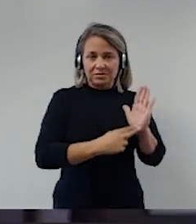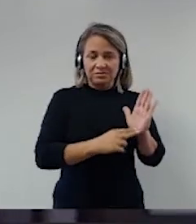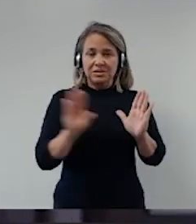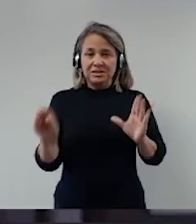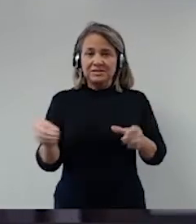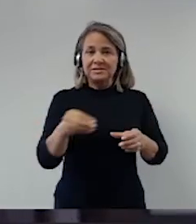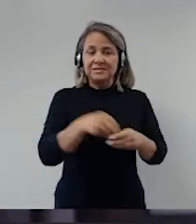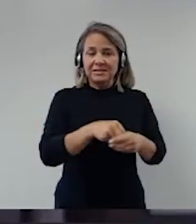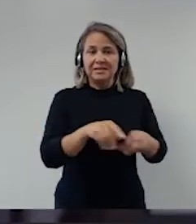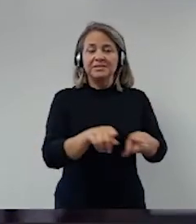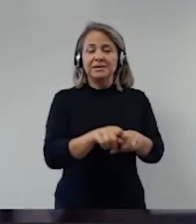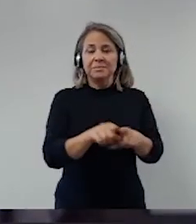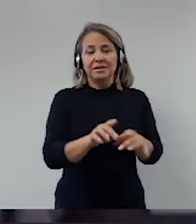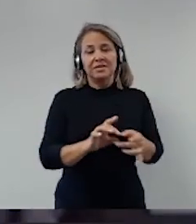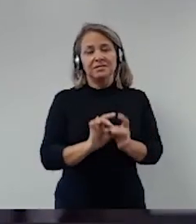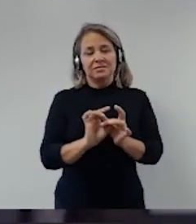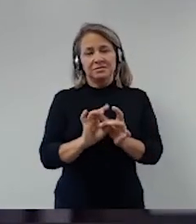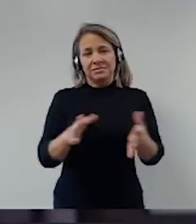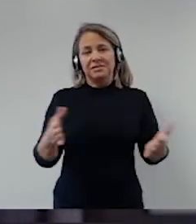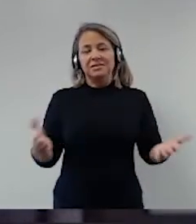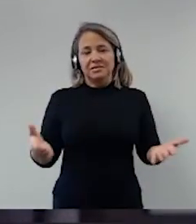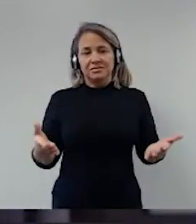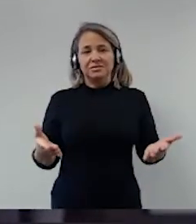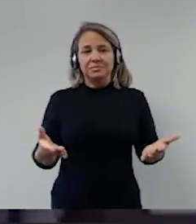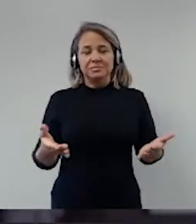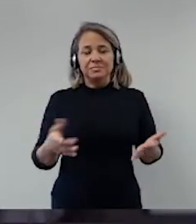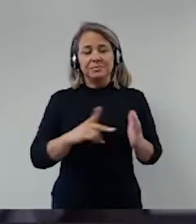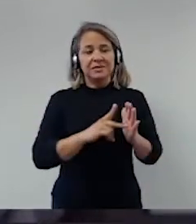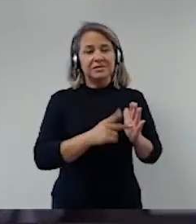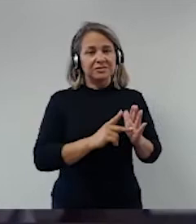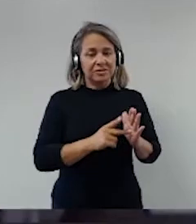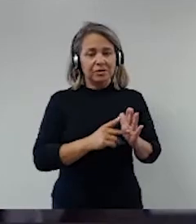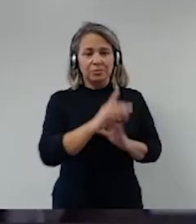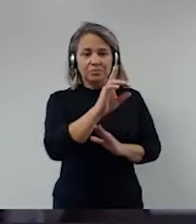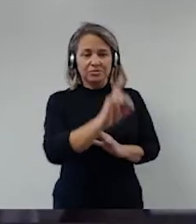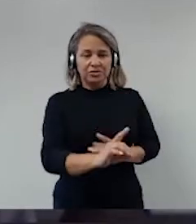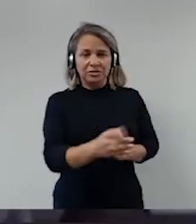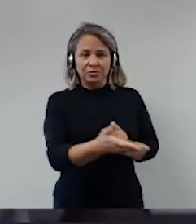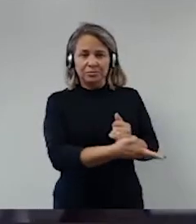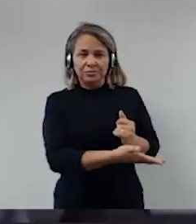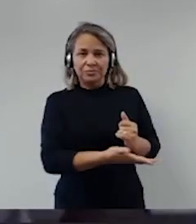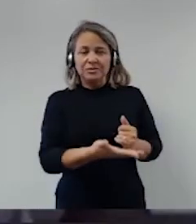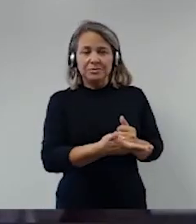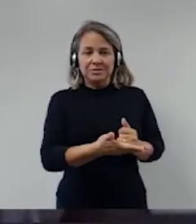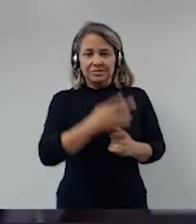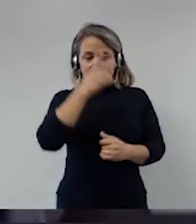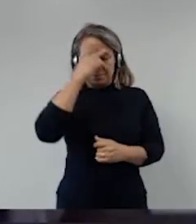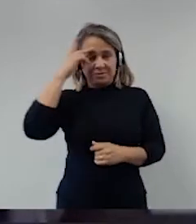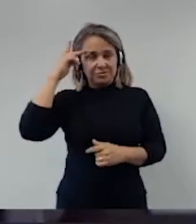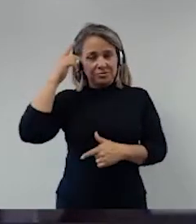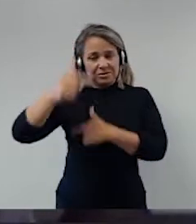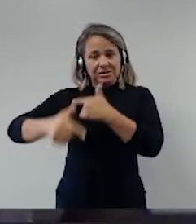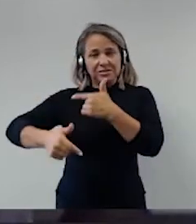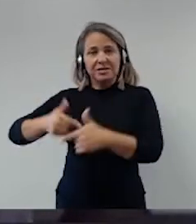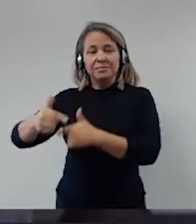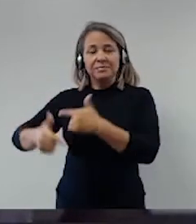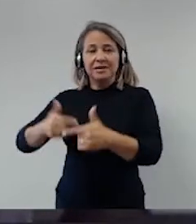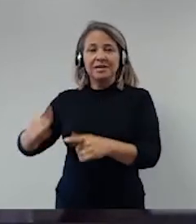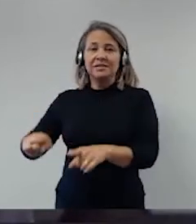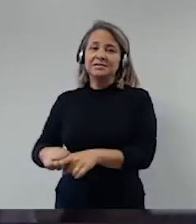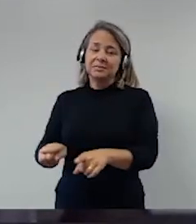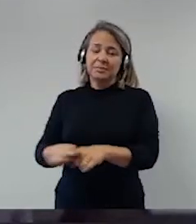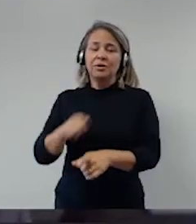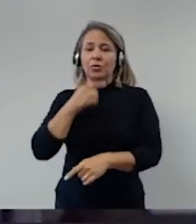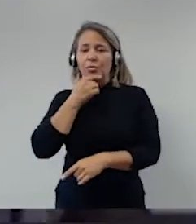o princípio da liberdade sindical como um direito fundamental do cidadão trabalhador e da